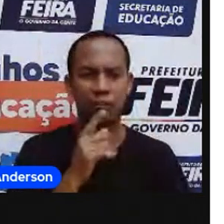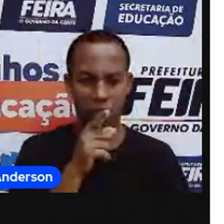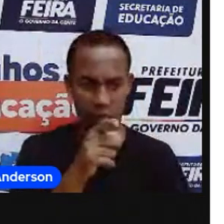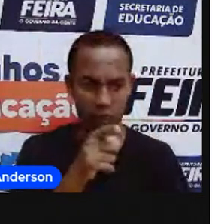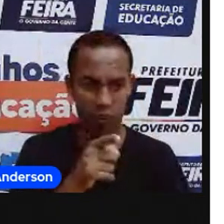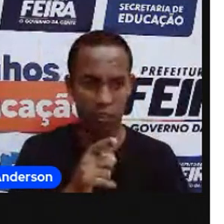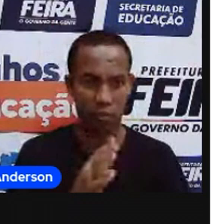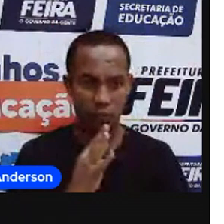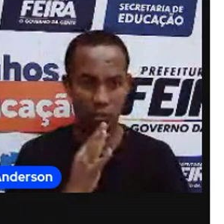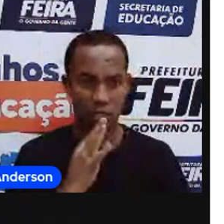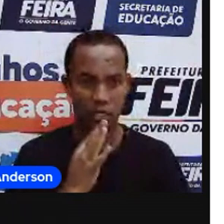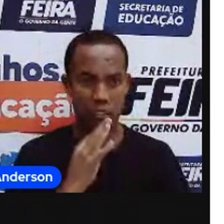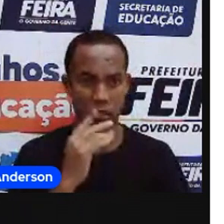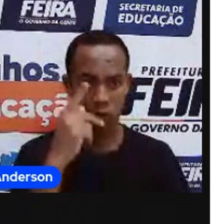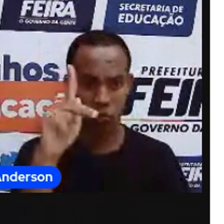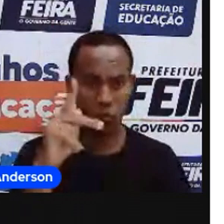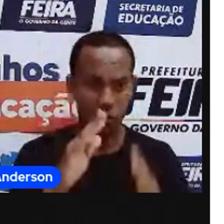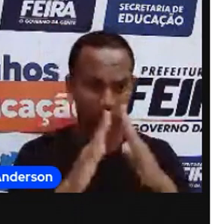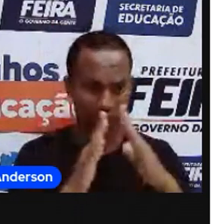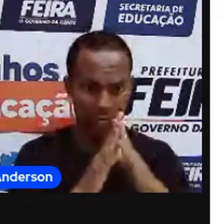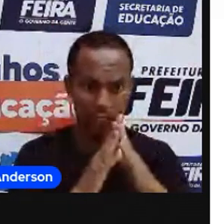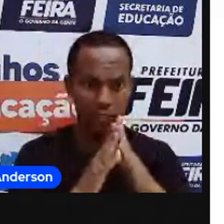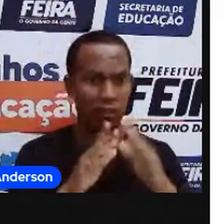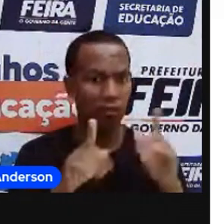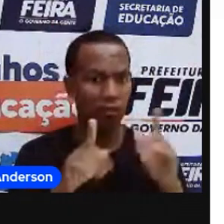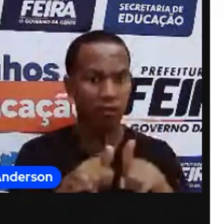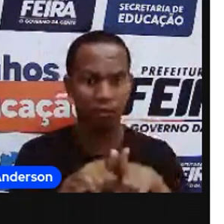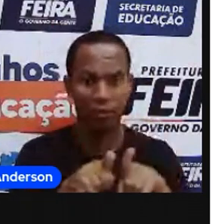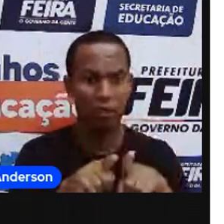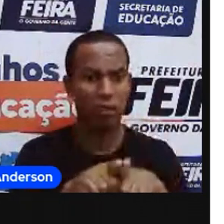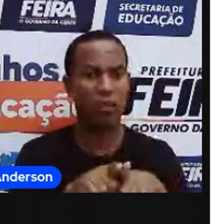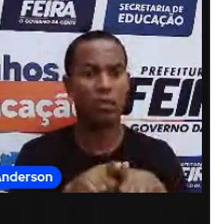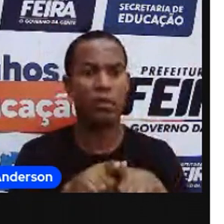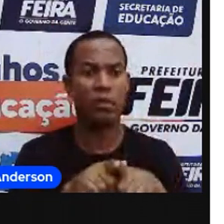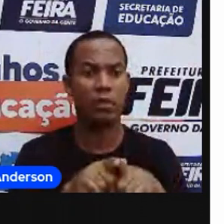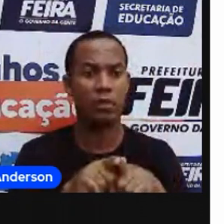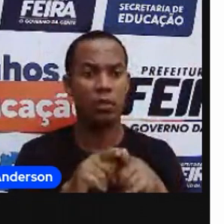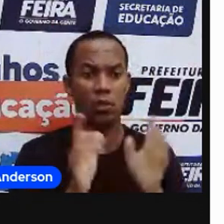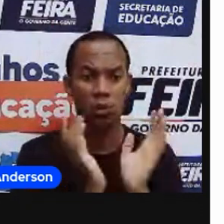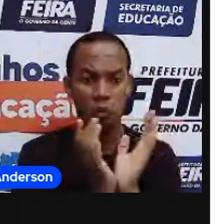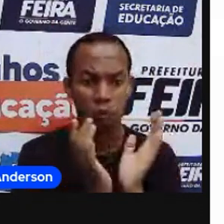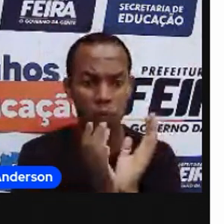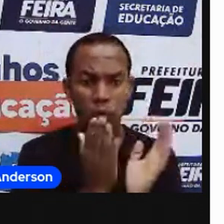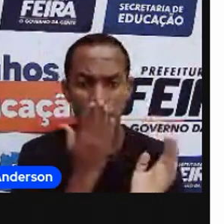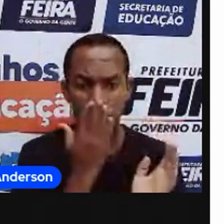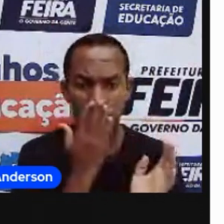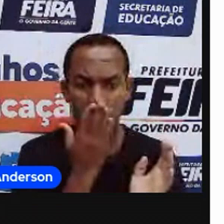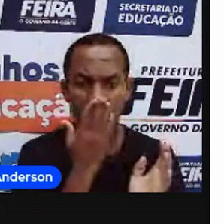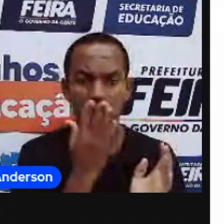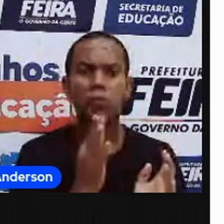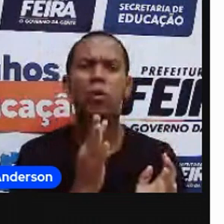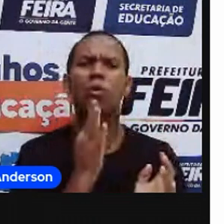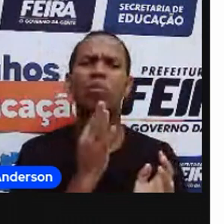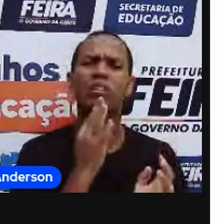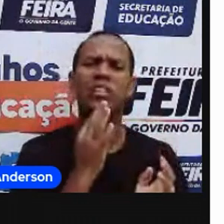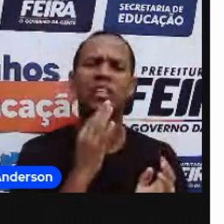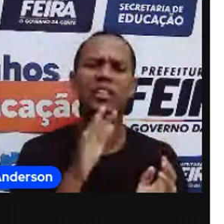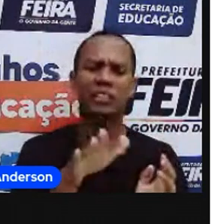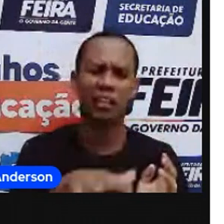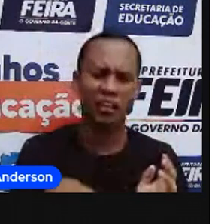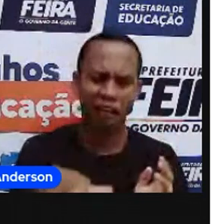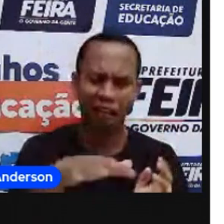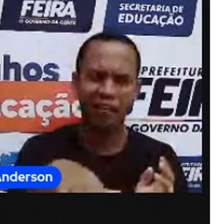casa, que Anderson conhece a dele, os indígenas, eles também conhecem o quê? O meio ambiente, porque eles vivem no meio ambiente,